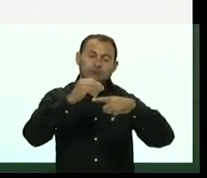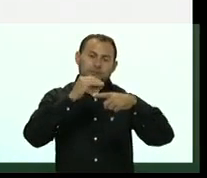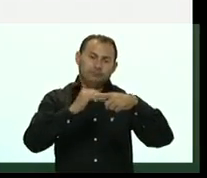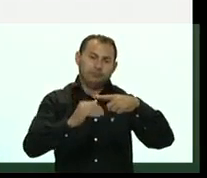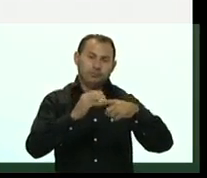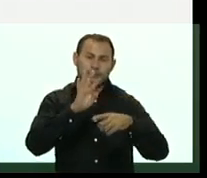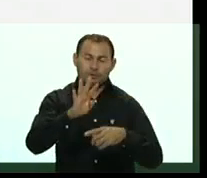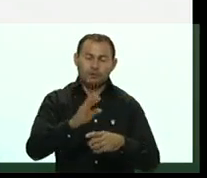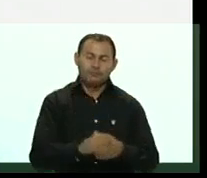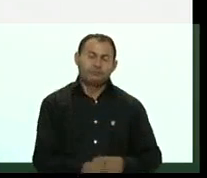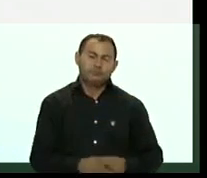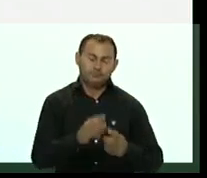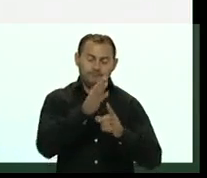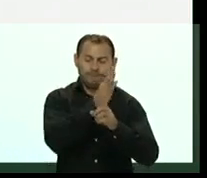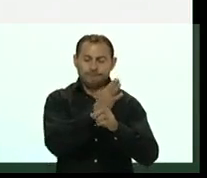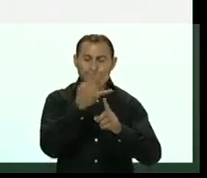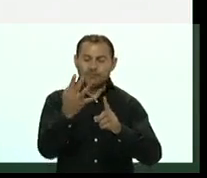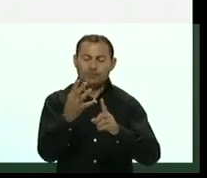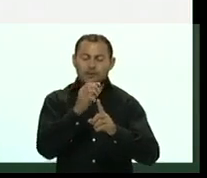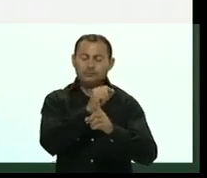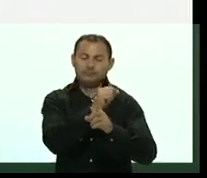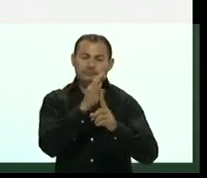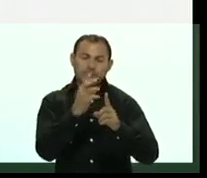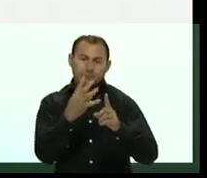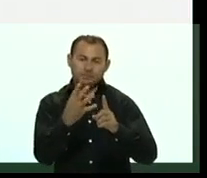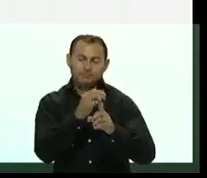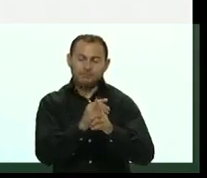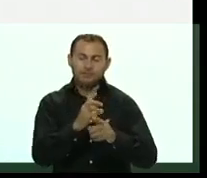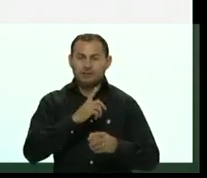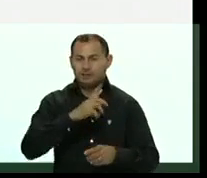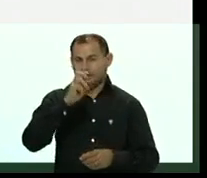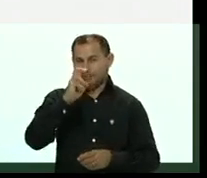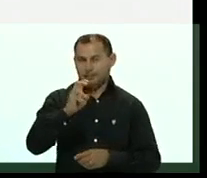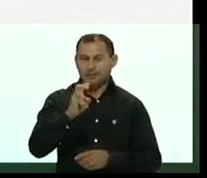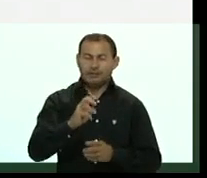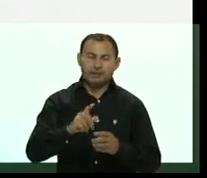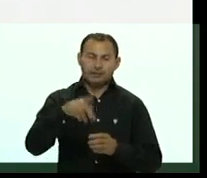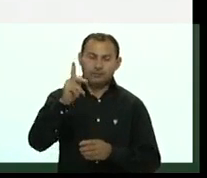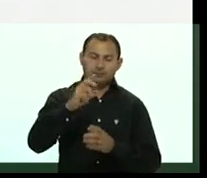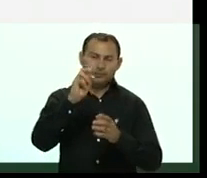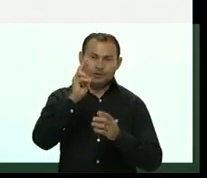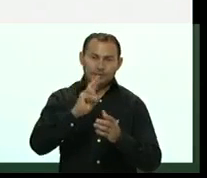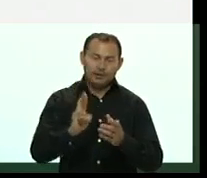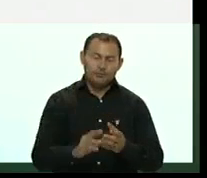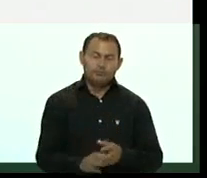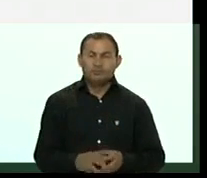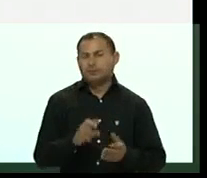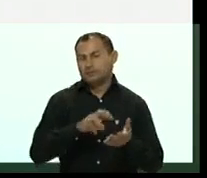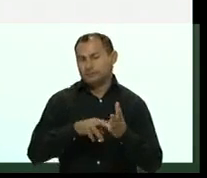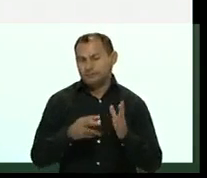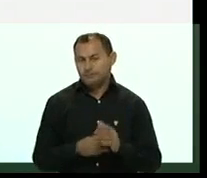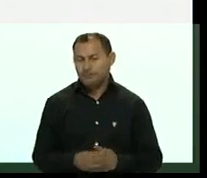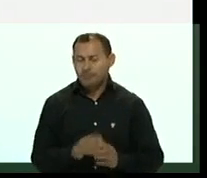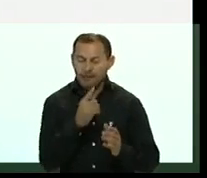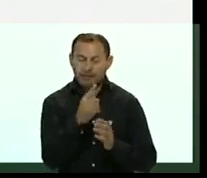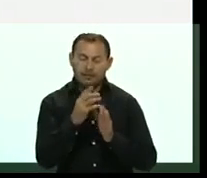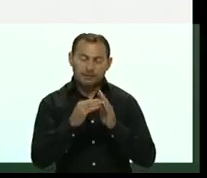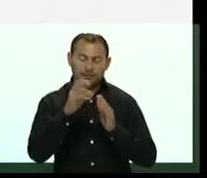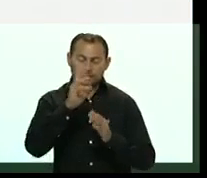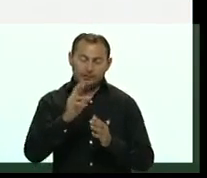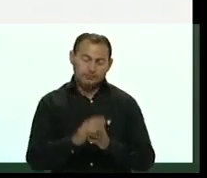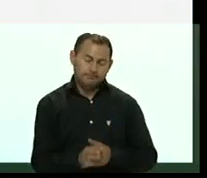por 4, ou fazendo a divisão, nós vamos ter 5 quilômetros por real. Quer dizer que a cada